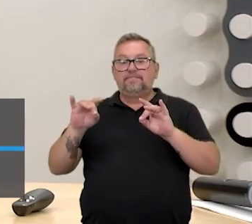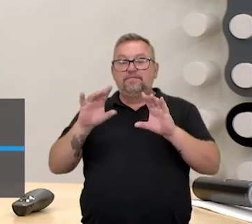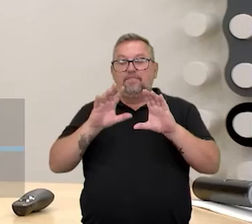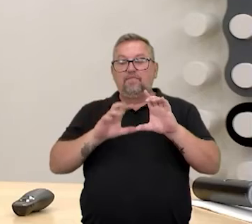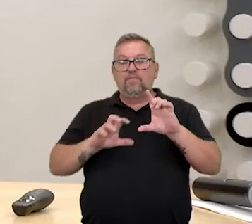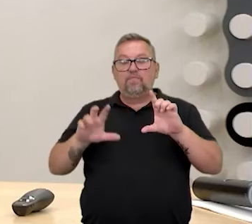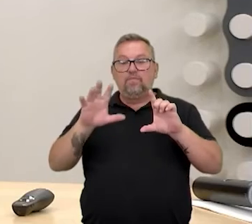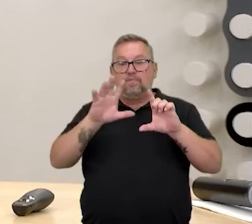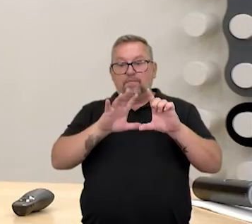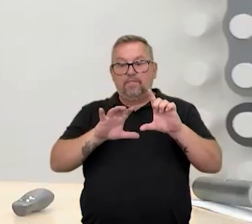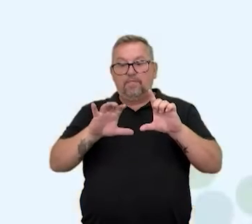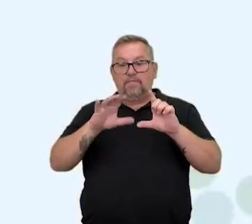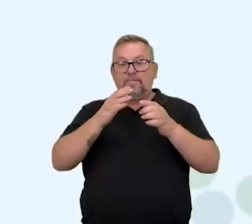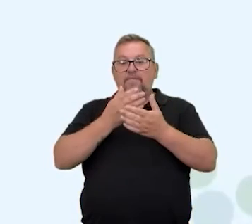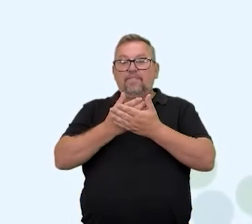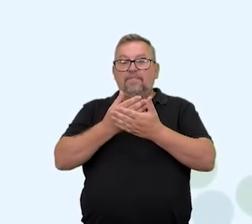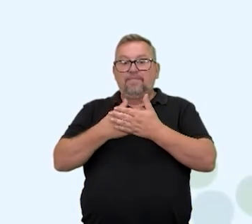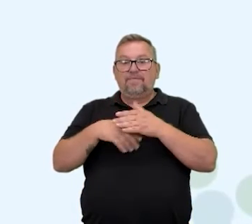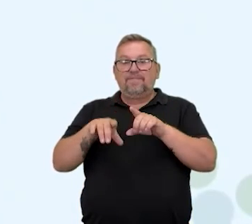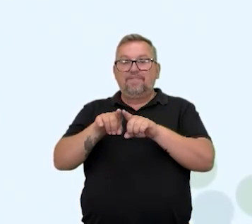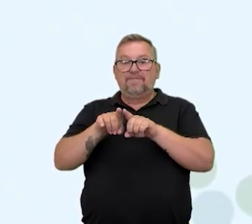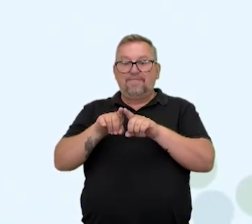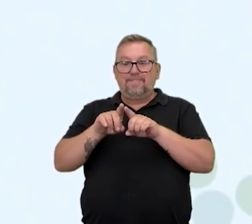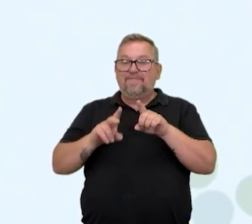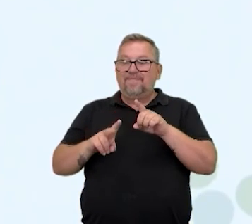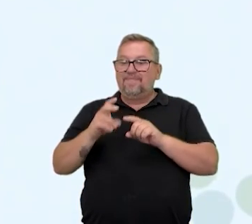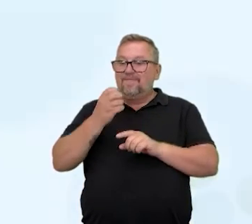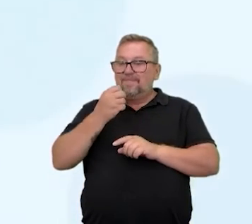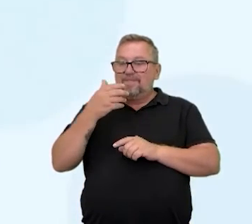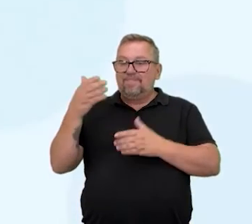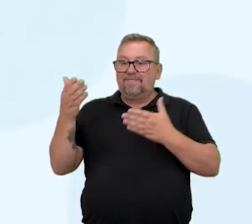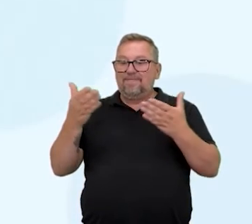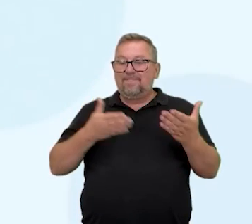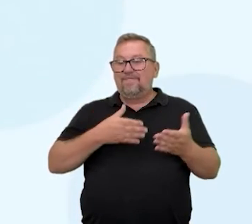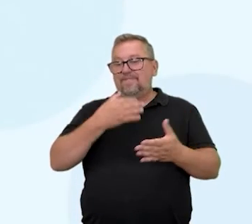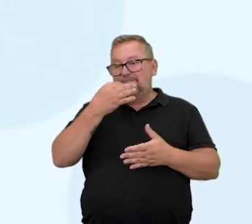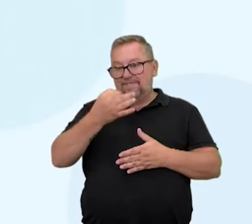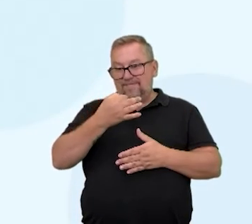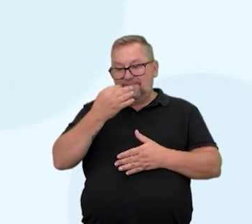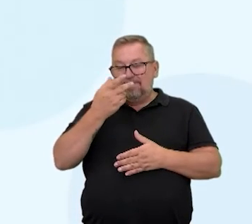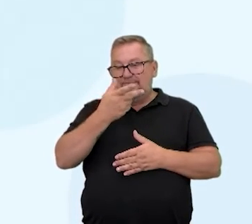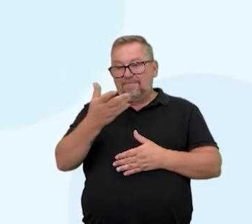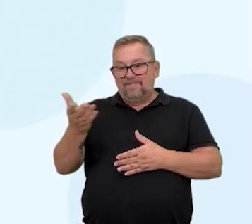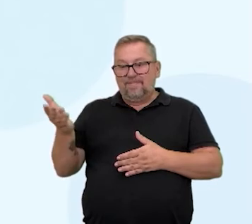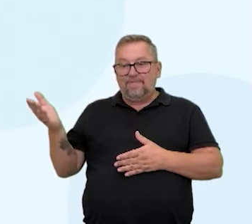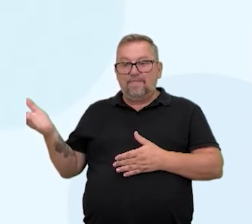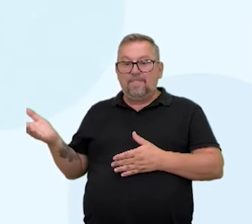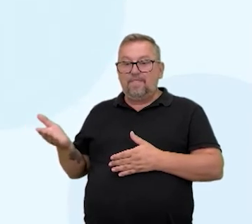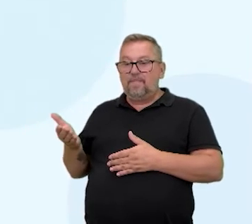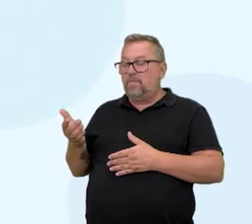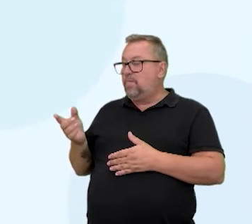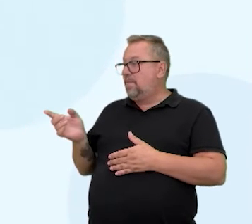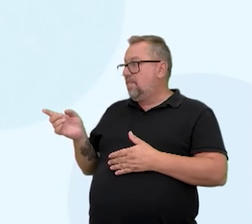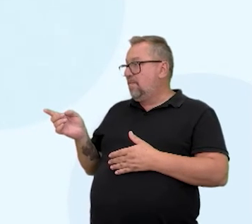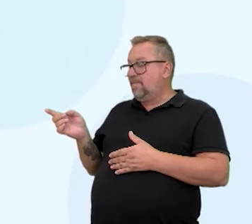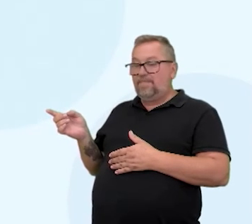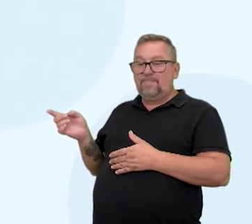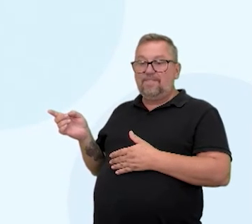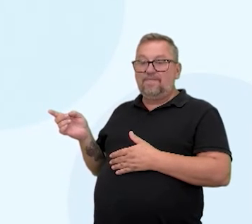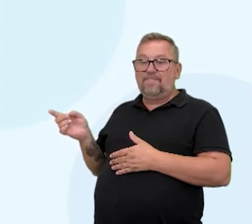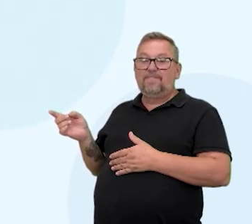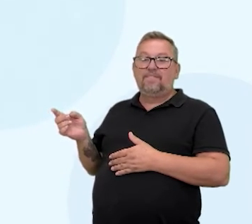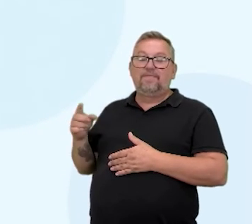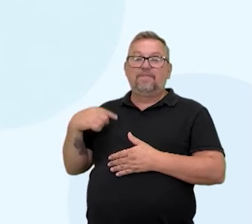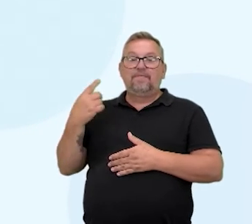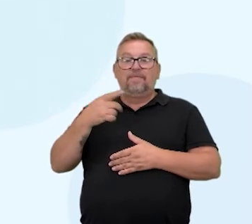aí para avaliar nossas aulas aí, né? Sempre é bem-vindo aí, né, a avaliação de vocês, né? Sempre lembrando também